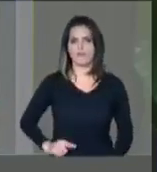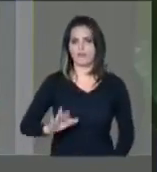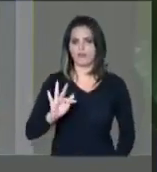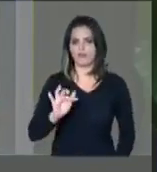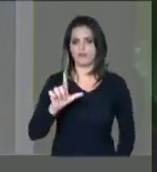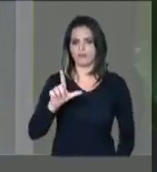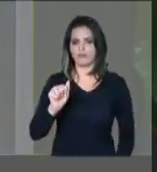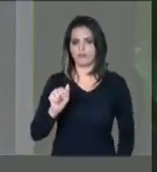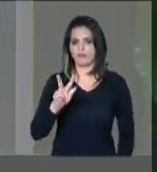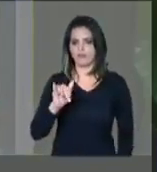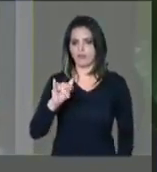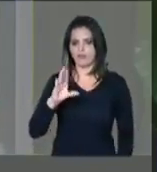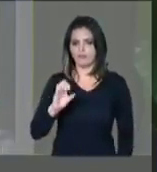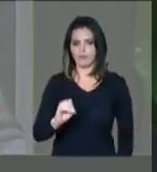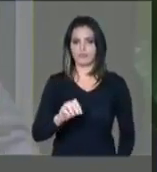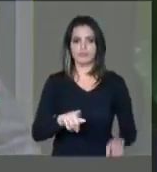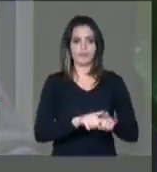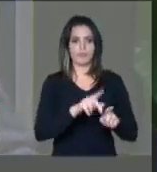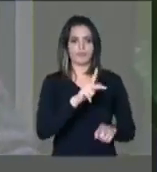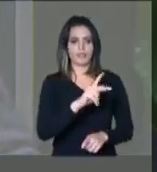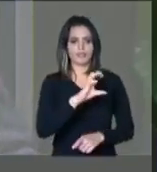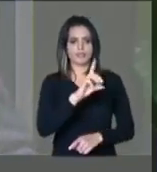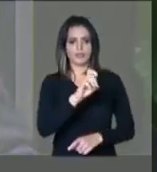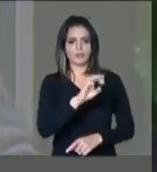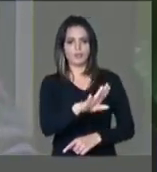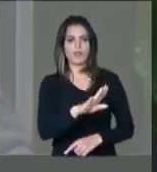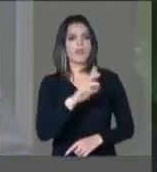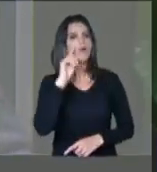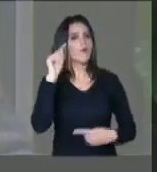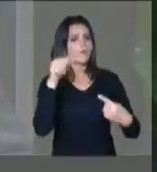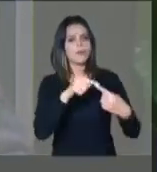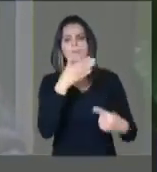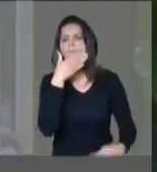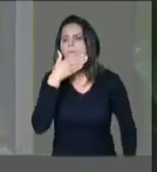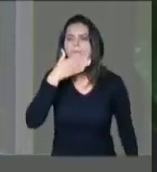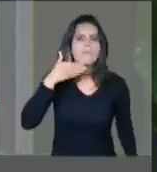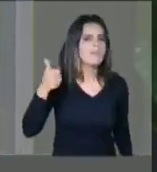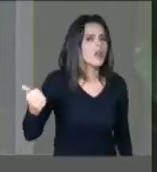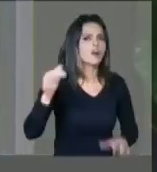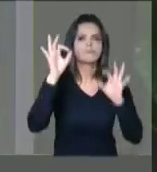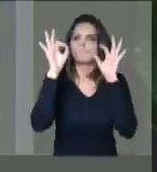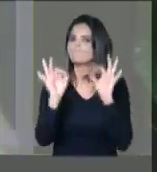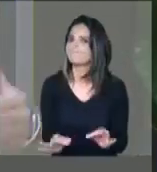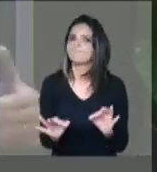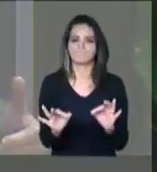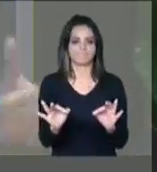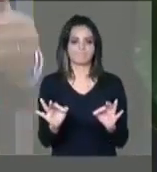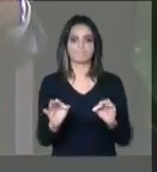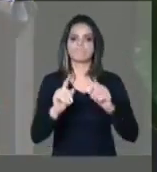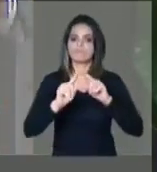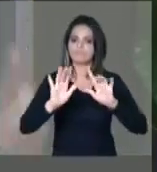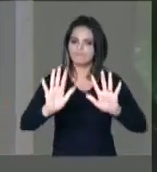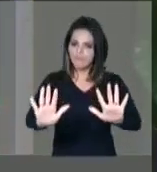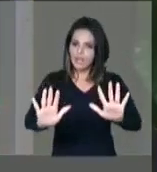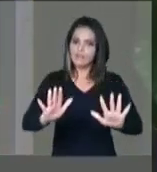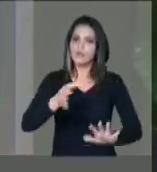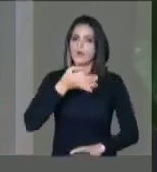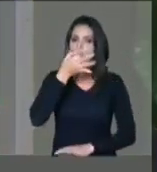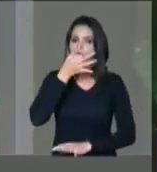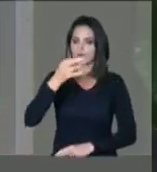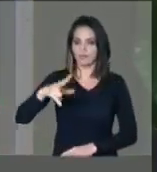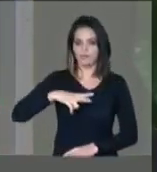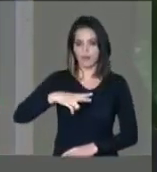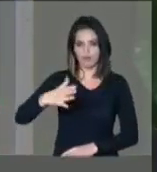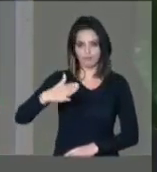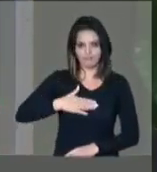Dino e da bancada do PCdoB é a melhor possível. Não temos dúvidas sobre as suas intenções. Mas, na opinião pessoal